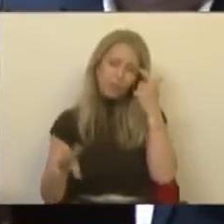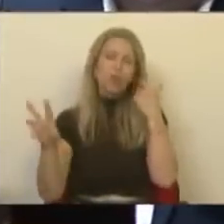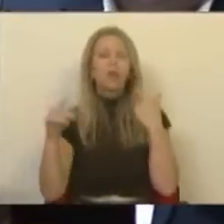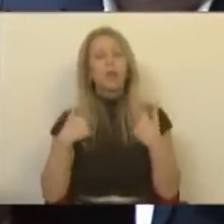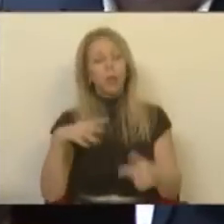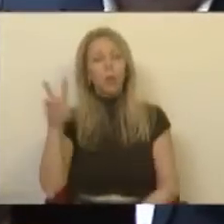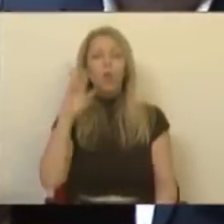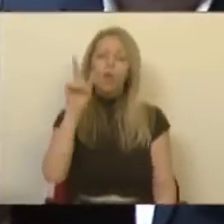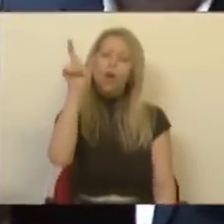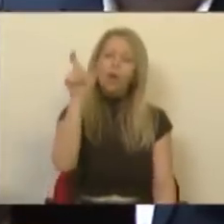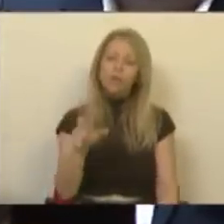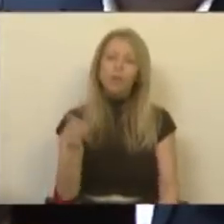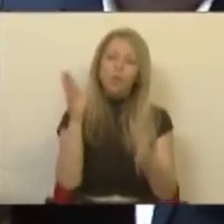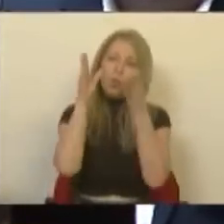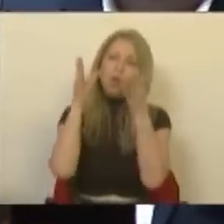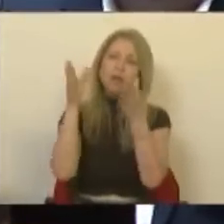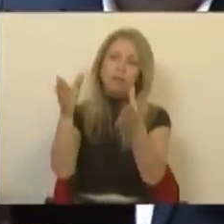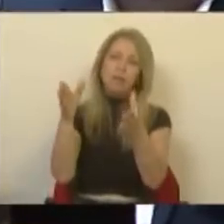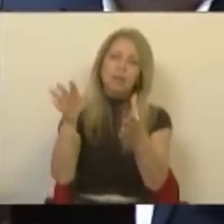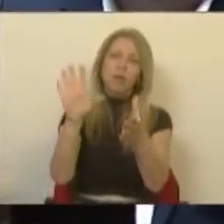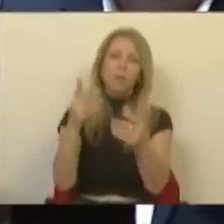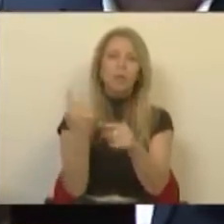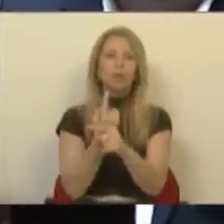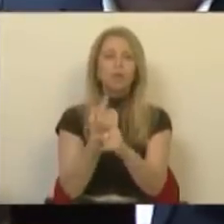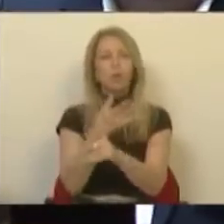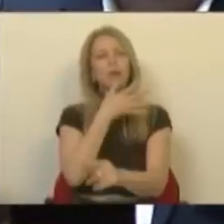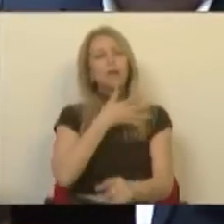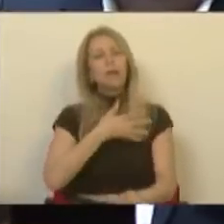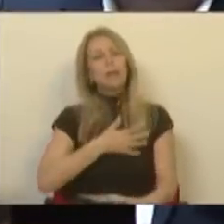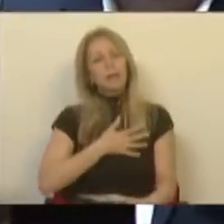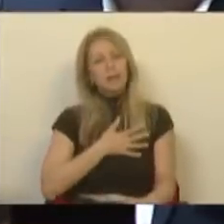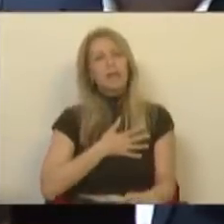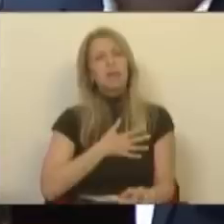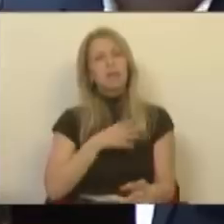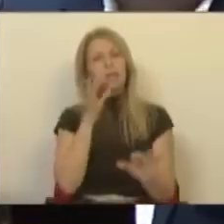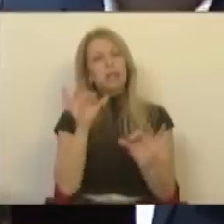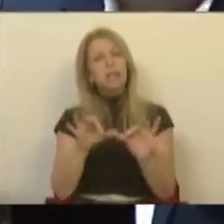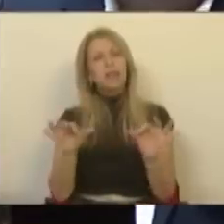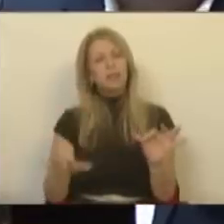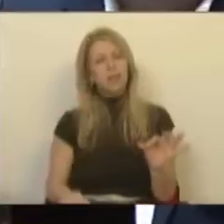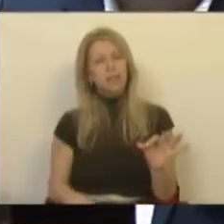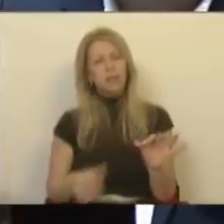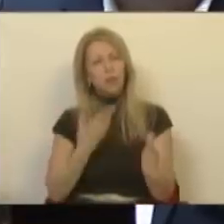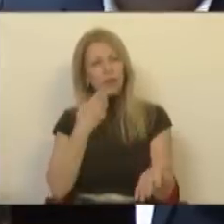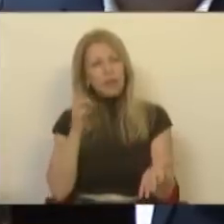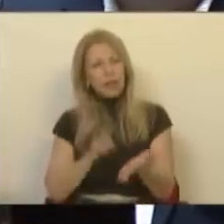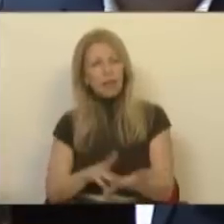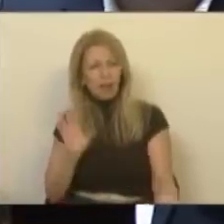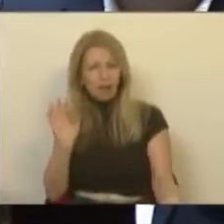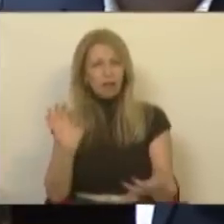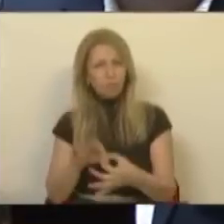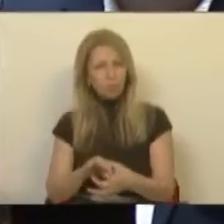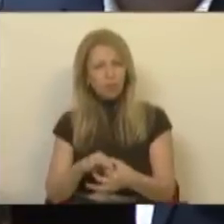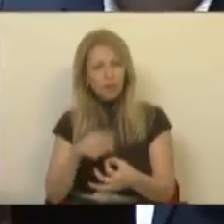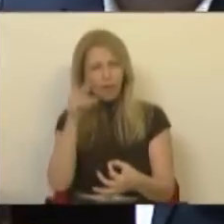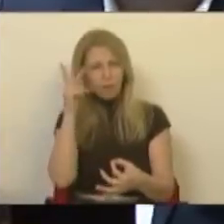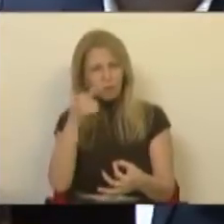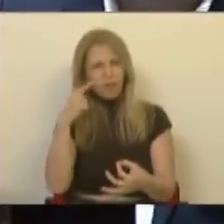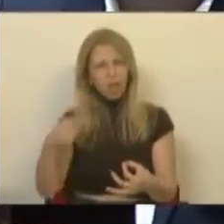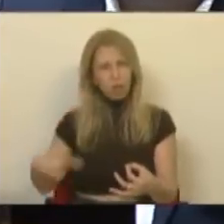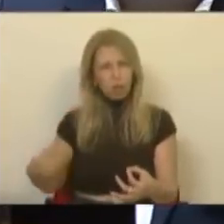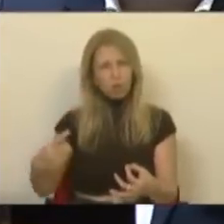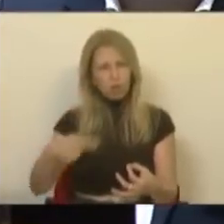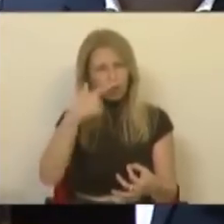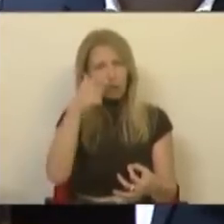o atentamente mas aquilo que fez referência na sua intervenção não tem uma tradução real Na vida todos os dias dos trabalhadores